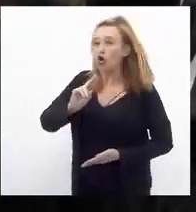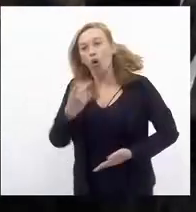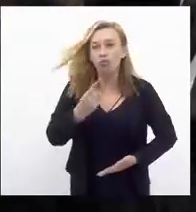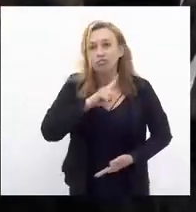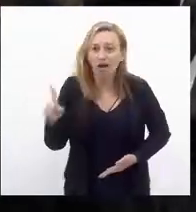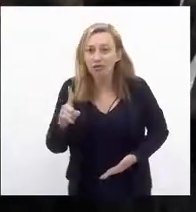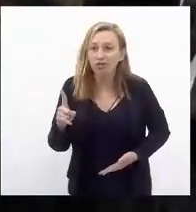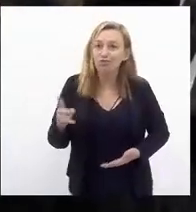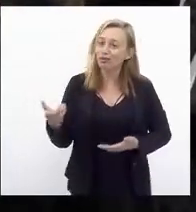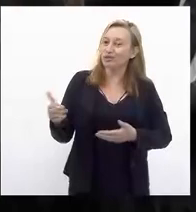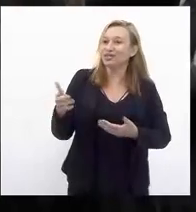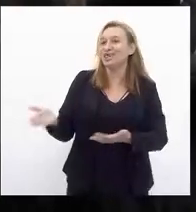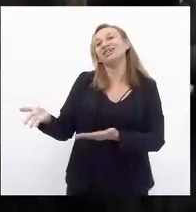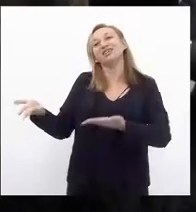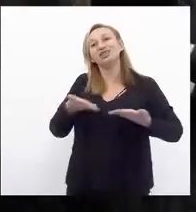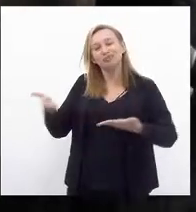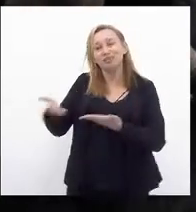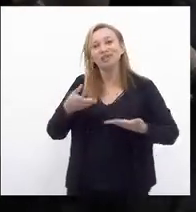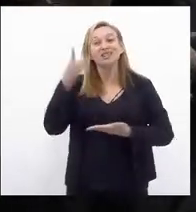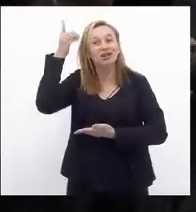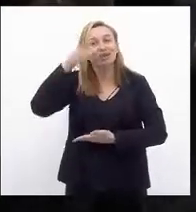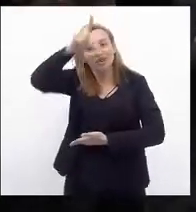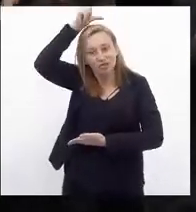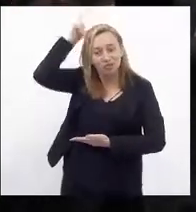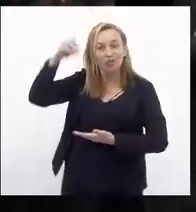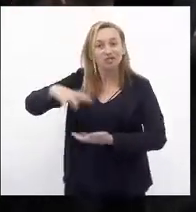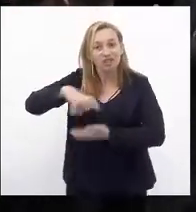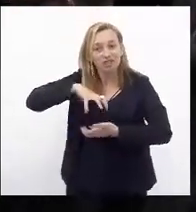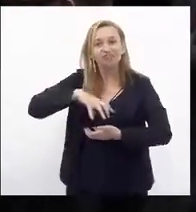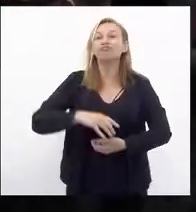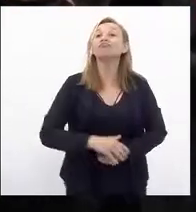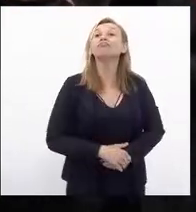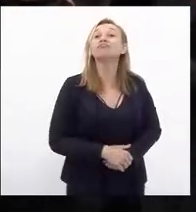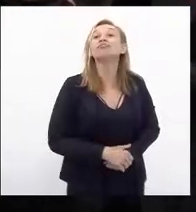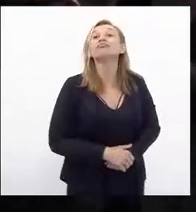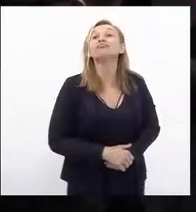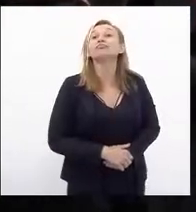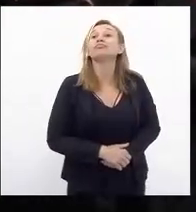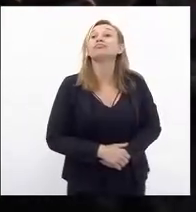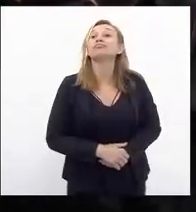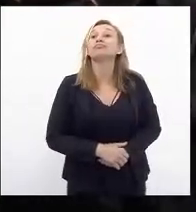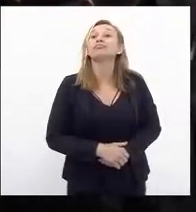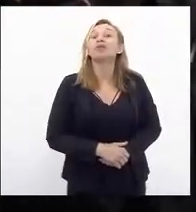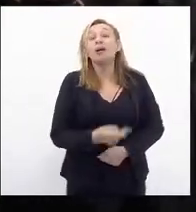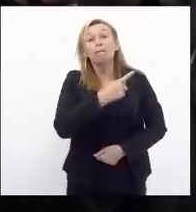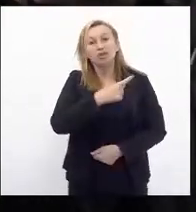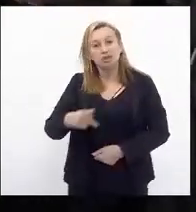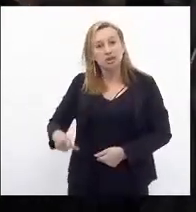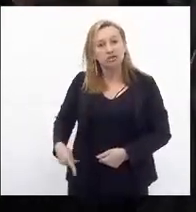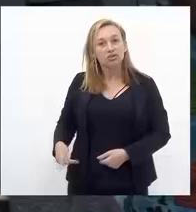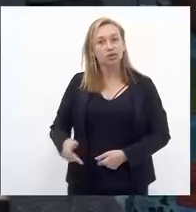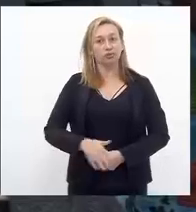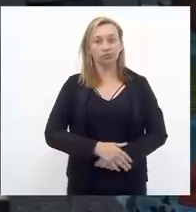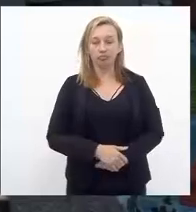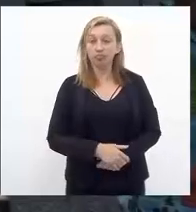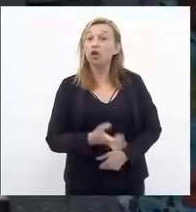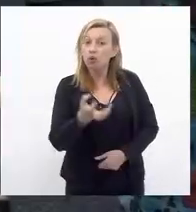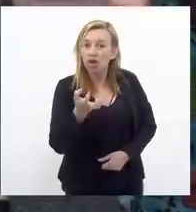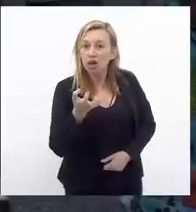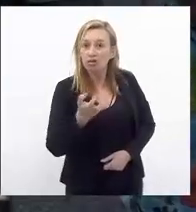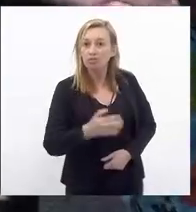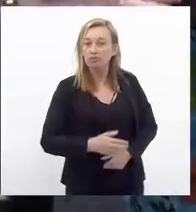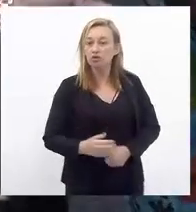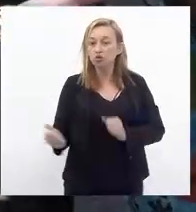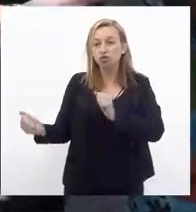silêncio não eu vou continuar chamando o nosso teclado Deputado dos Paulo o presidente eu quero